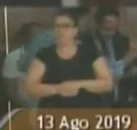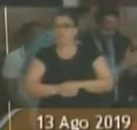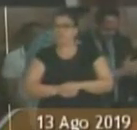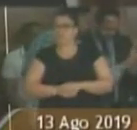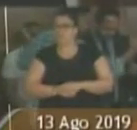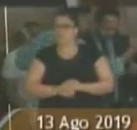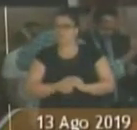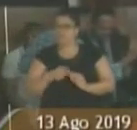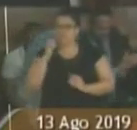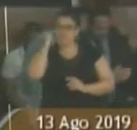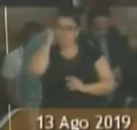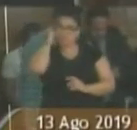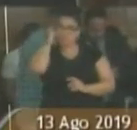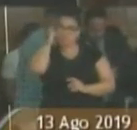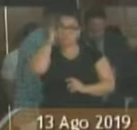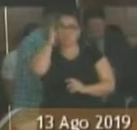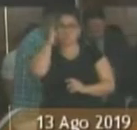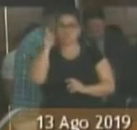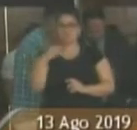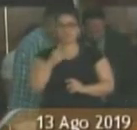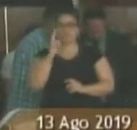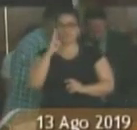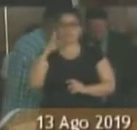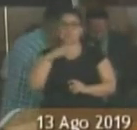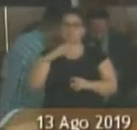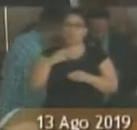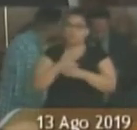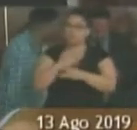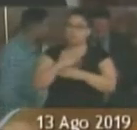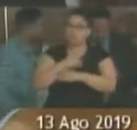Quanto tem cidades aí que tem o aparelho.